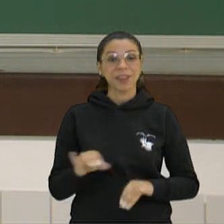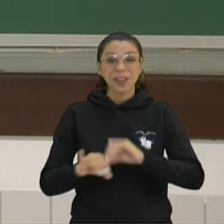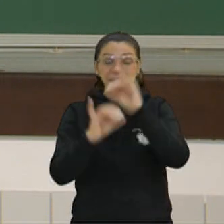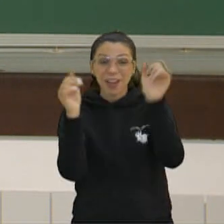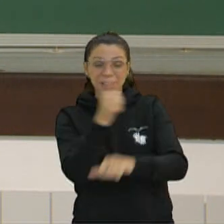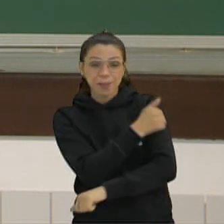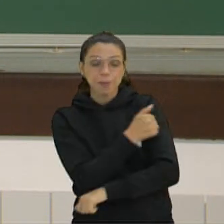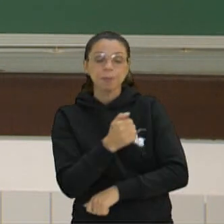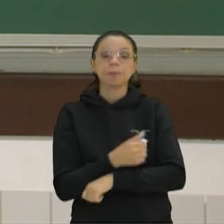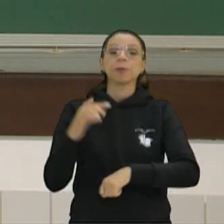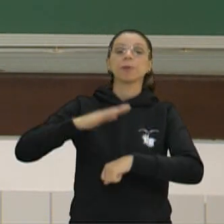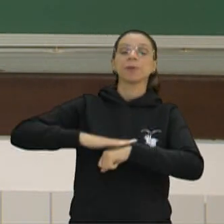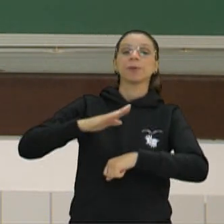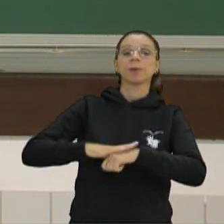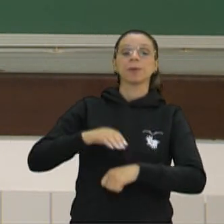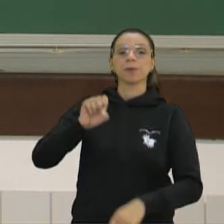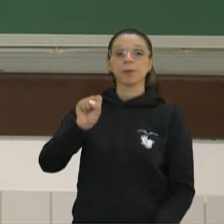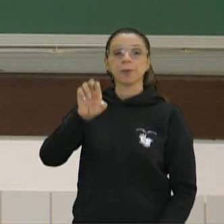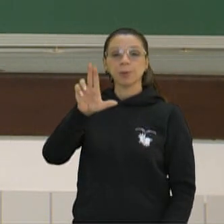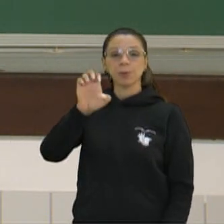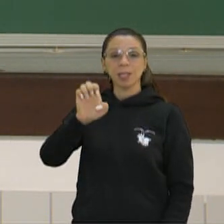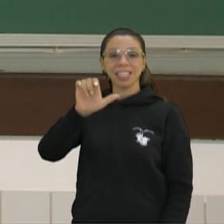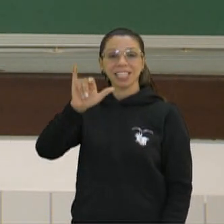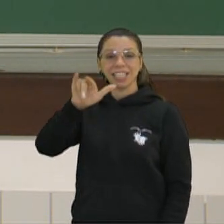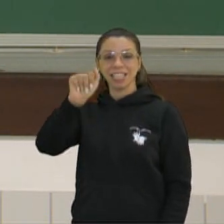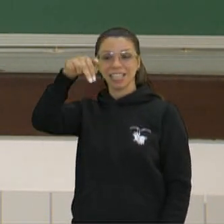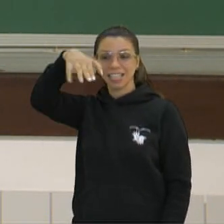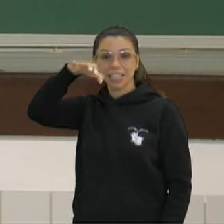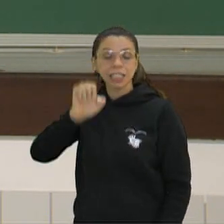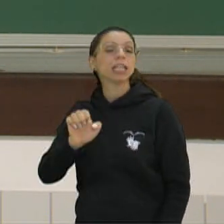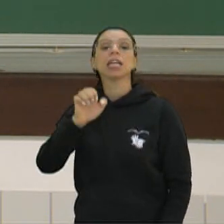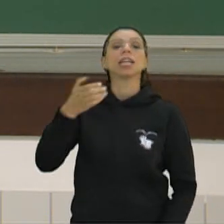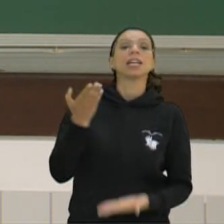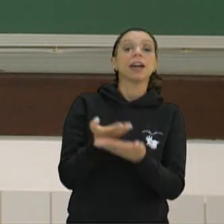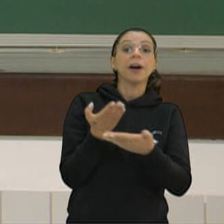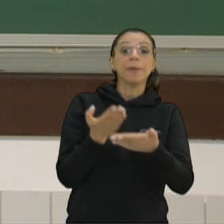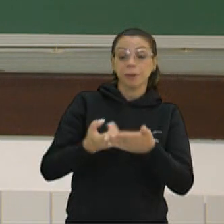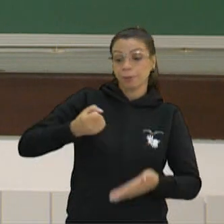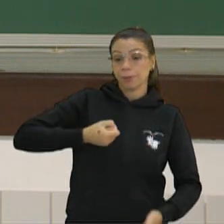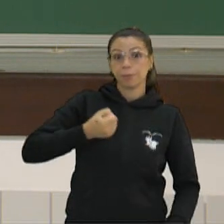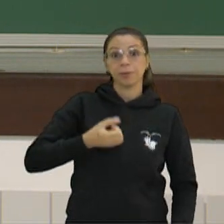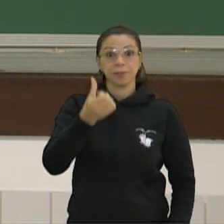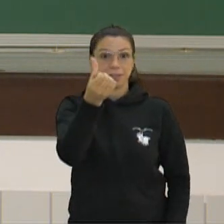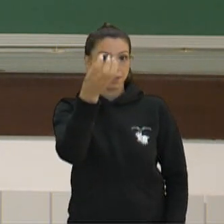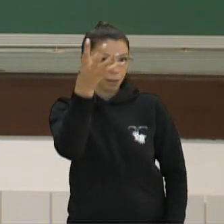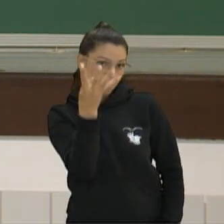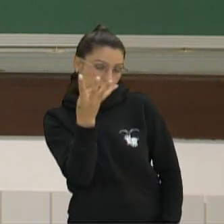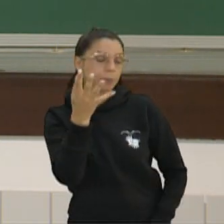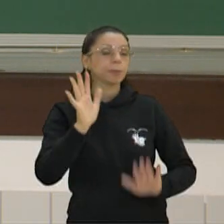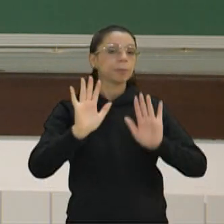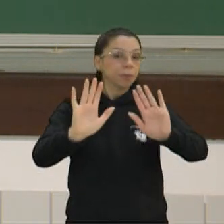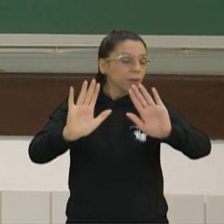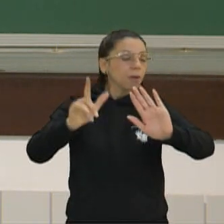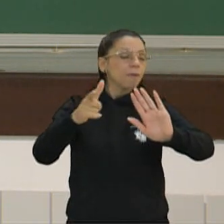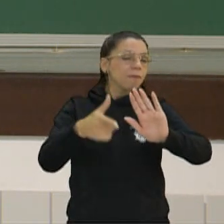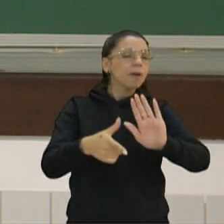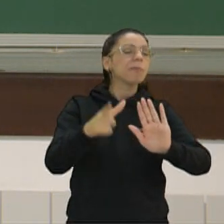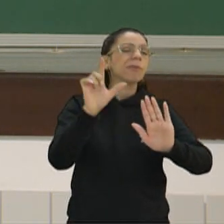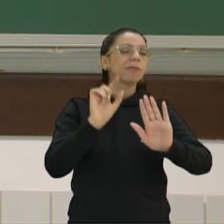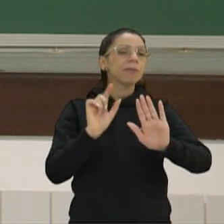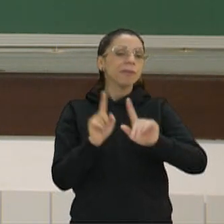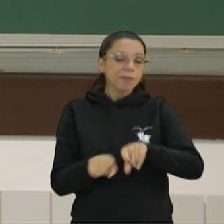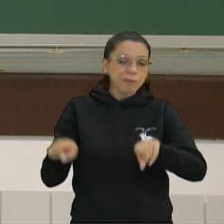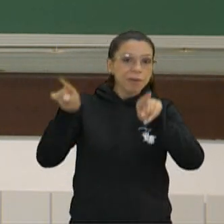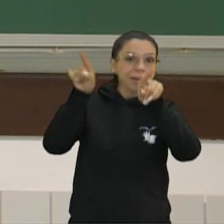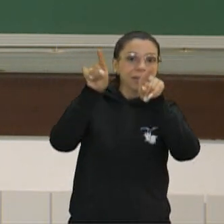Olá, estudantes! Eu sou a professora Suliane e a aula de hoje é a aula de número 64. Nós vamos rever os sistemas